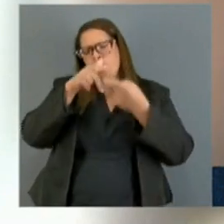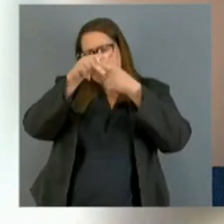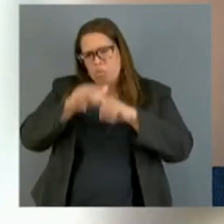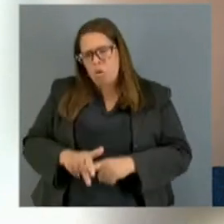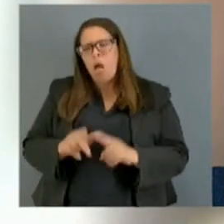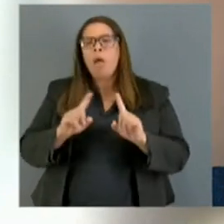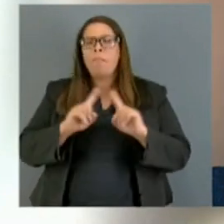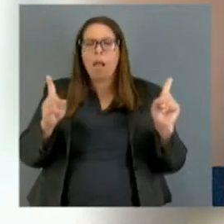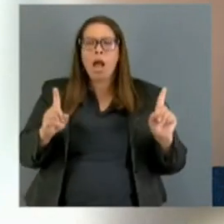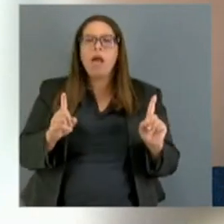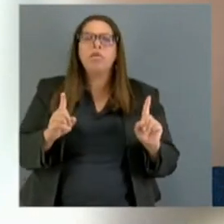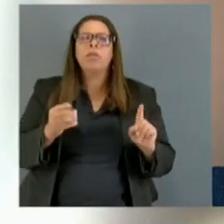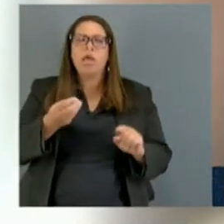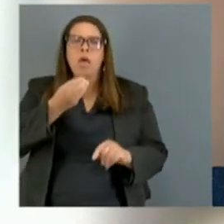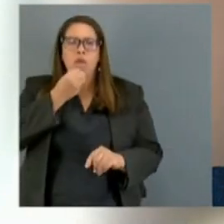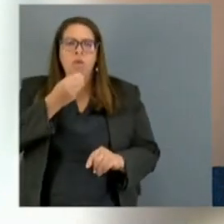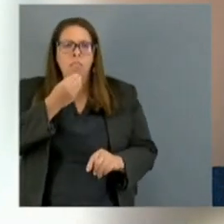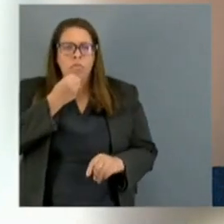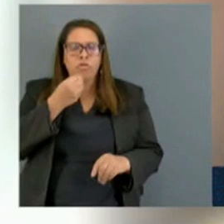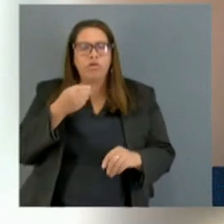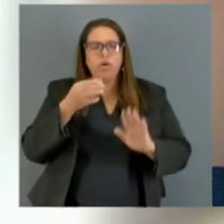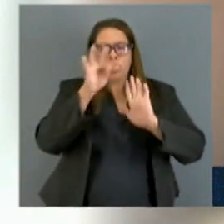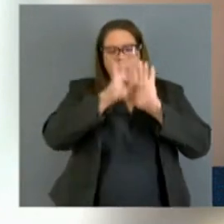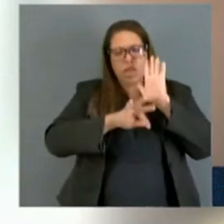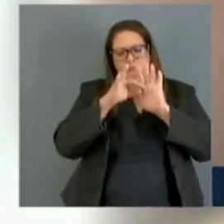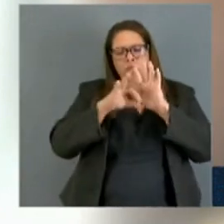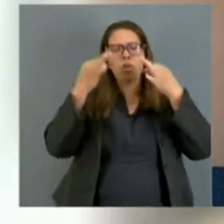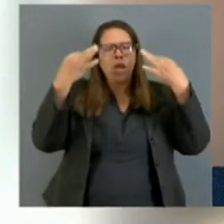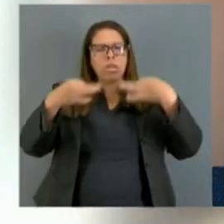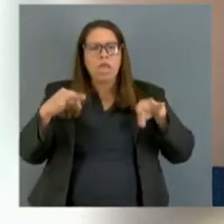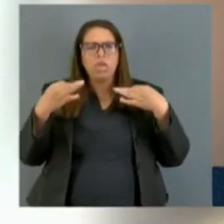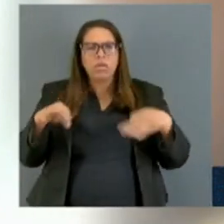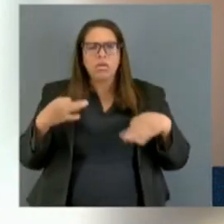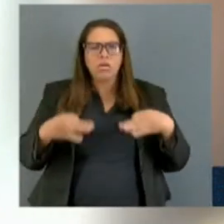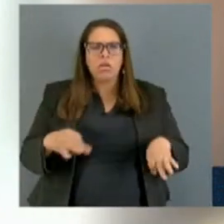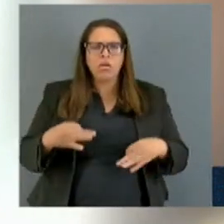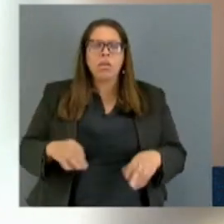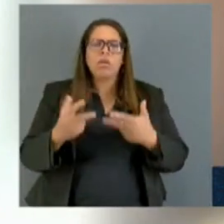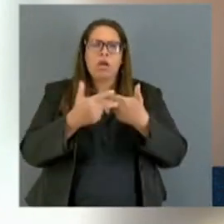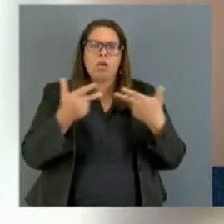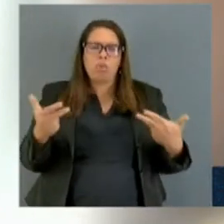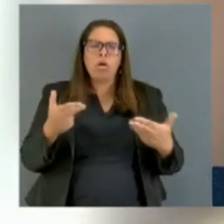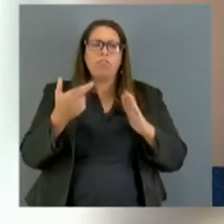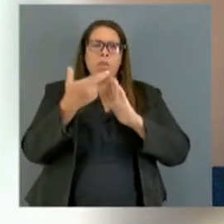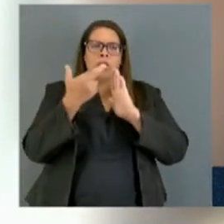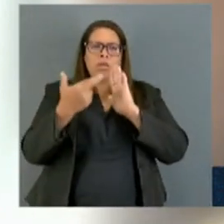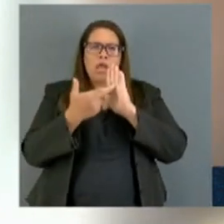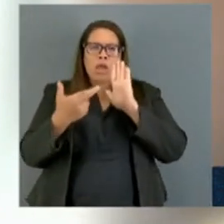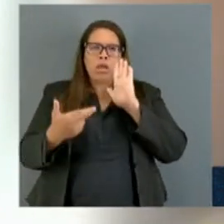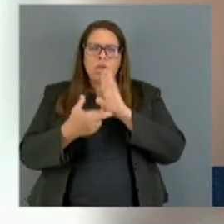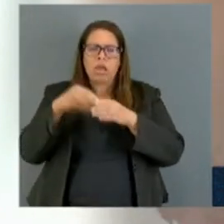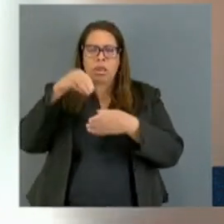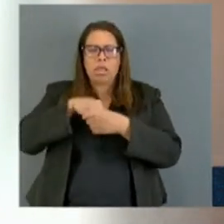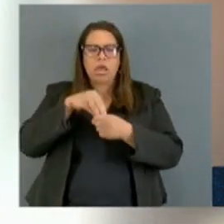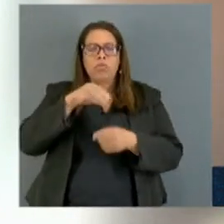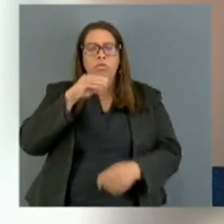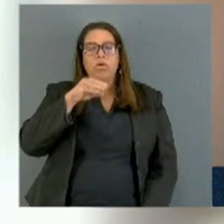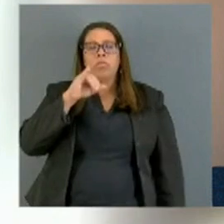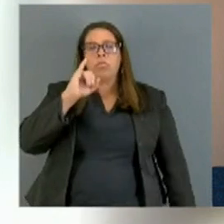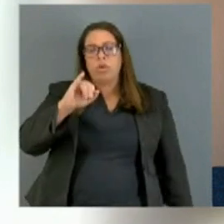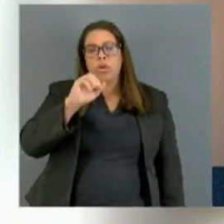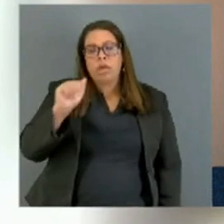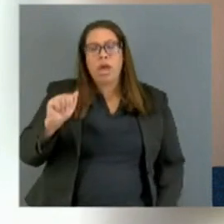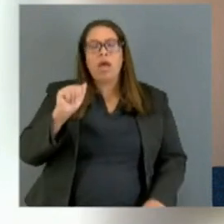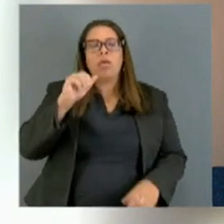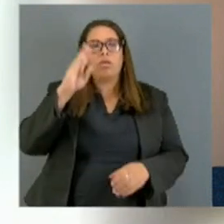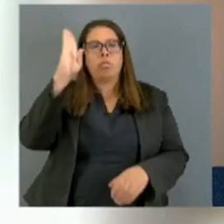disso, eu gostaria de mencionar alguns muitos acertos por englobar elementos essenciais para uma boa regulamentação de IA no Brasil. Ponto 1.